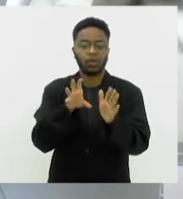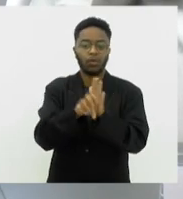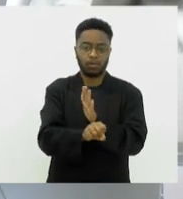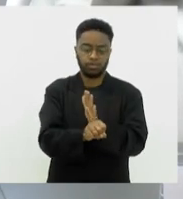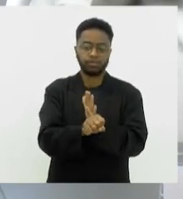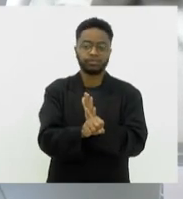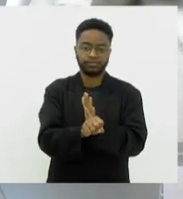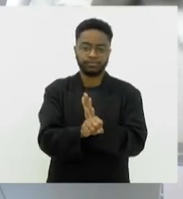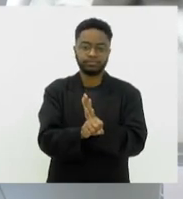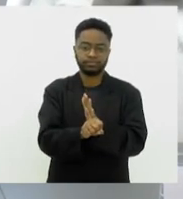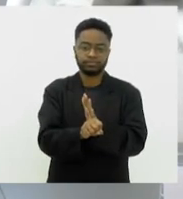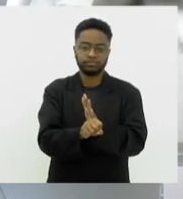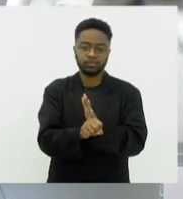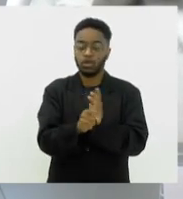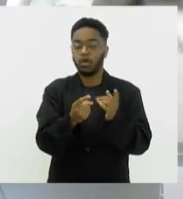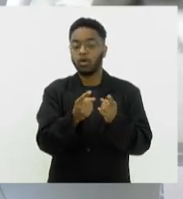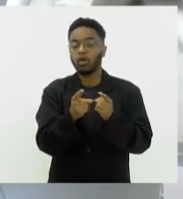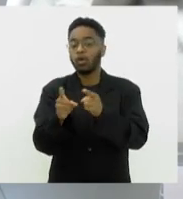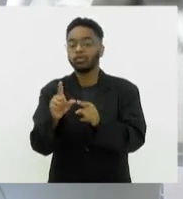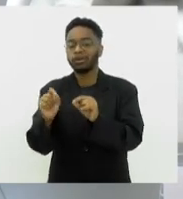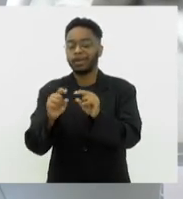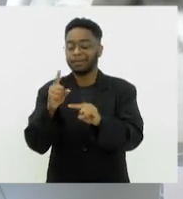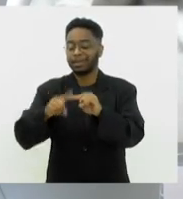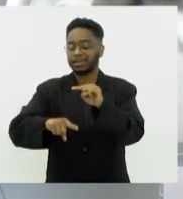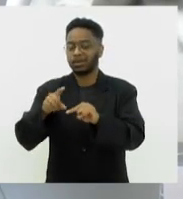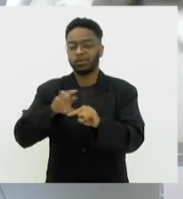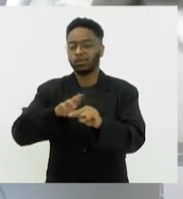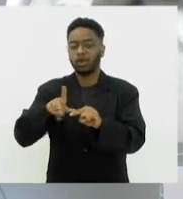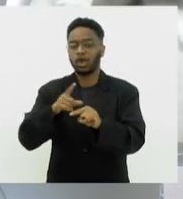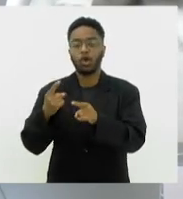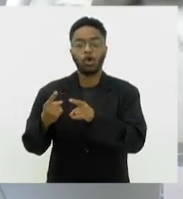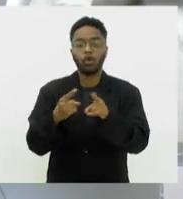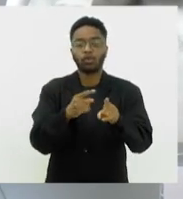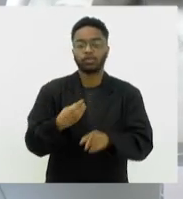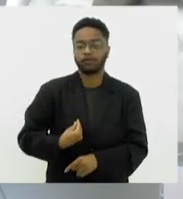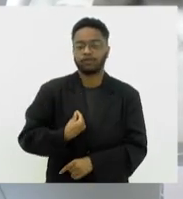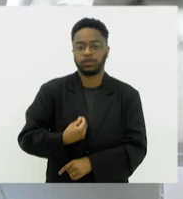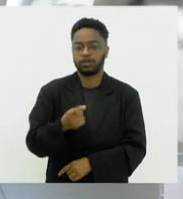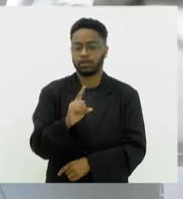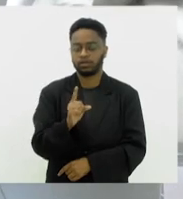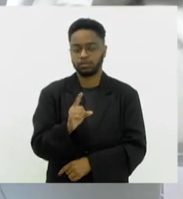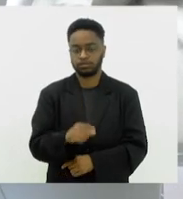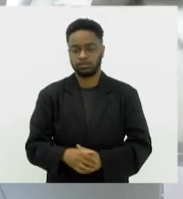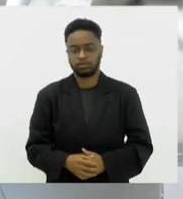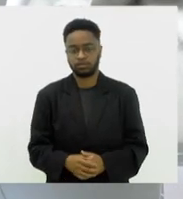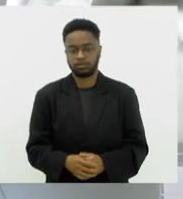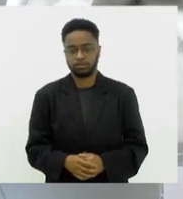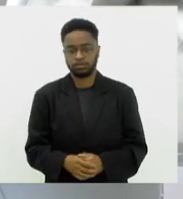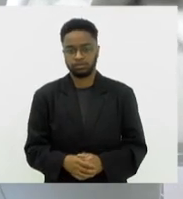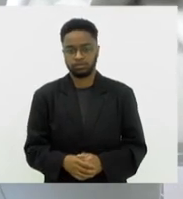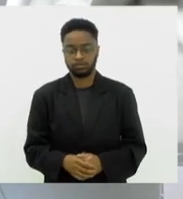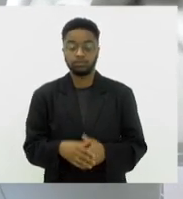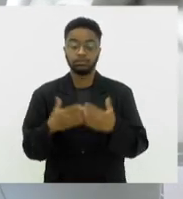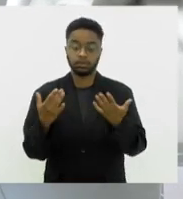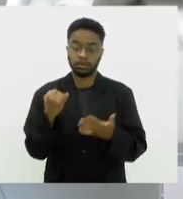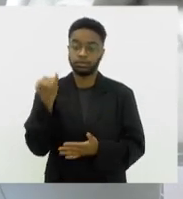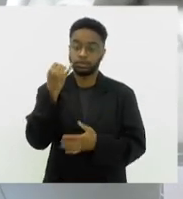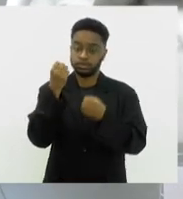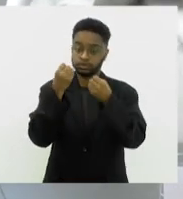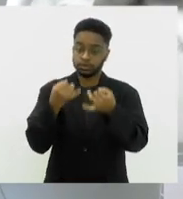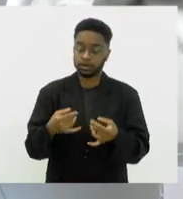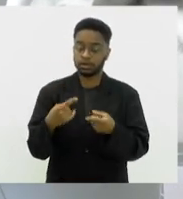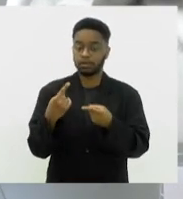de casos contra o patrimônio e não contra a vida das pessoas importante dizer isso porque